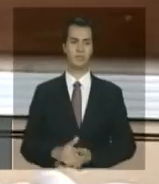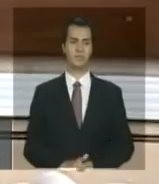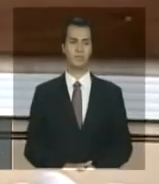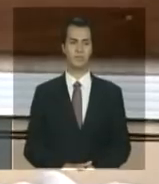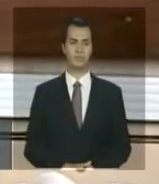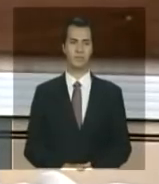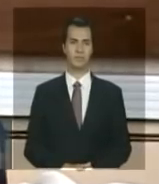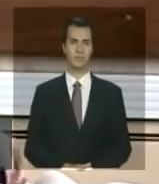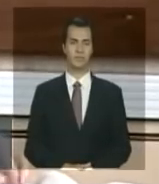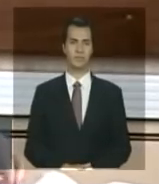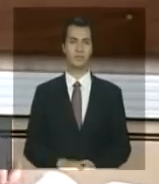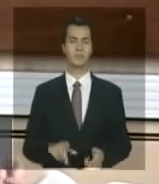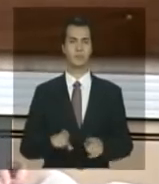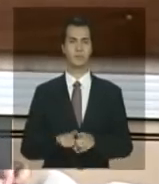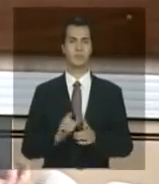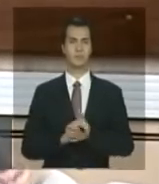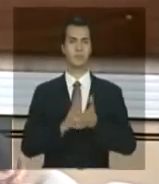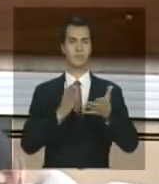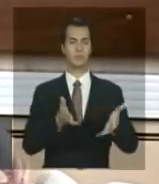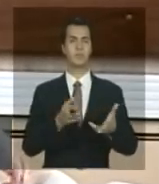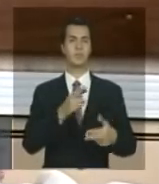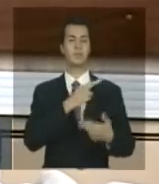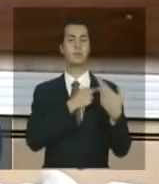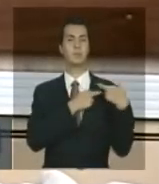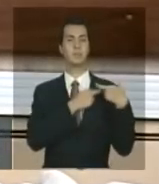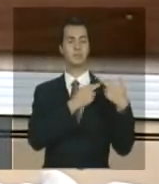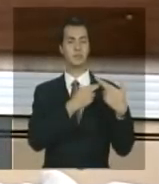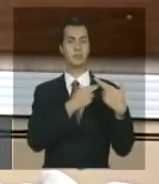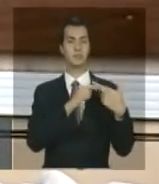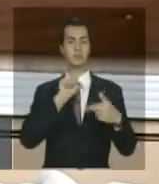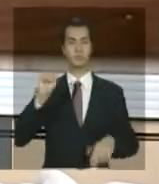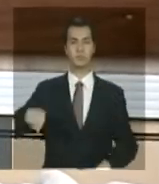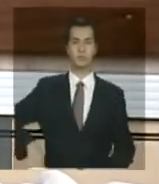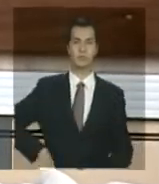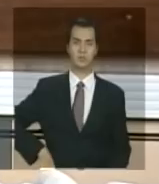os representantes aqui das embaixadas